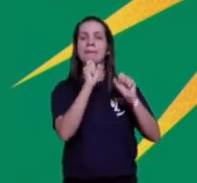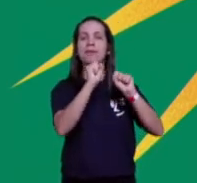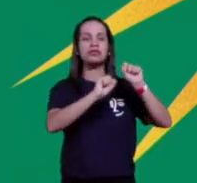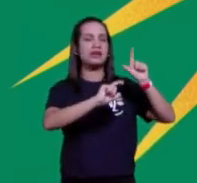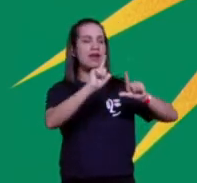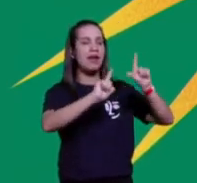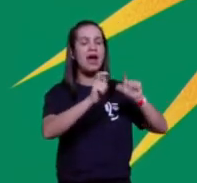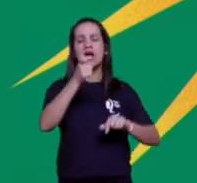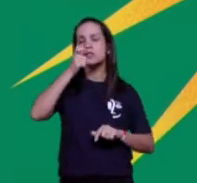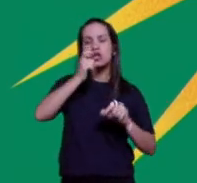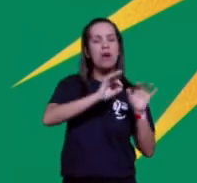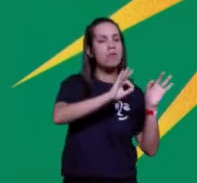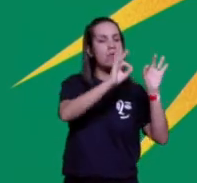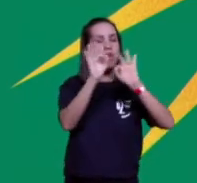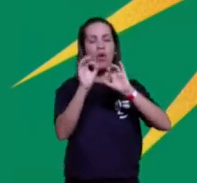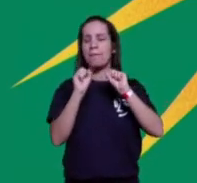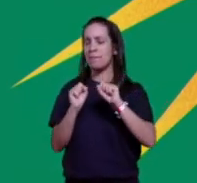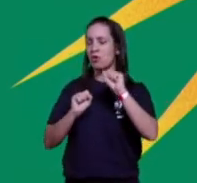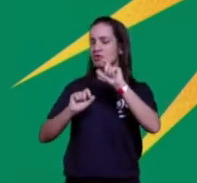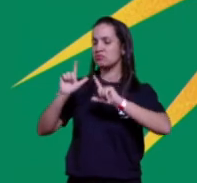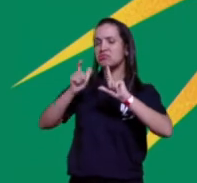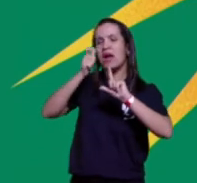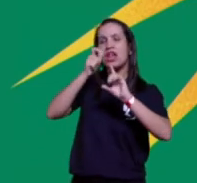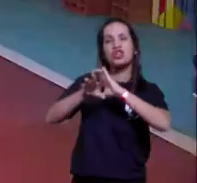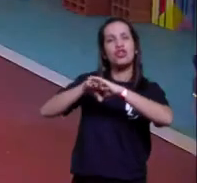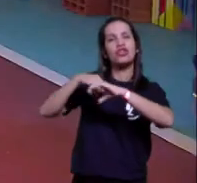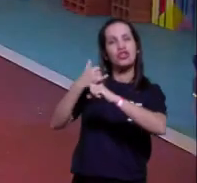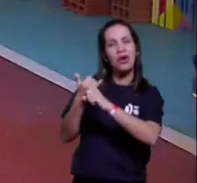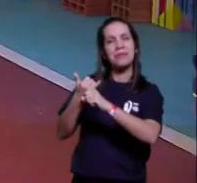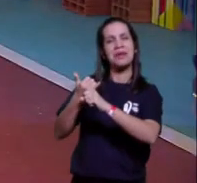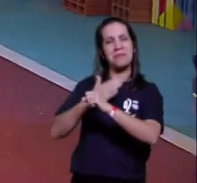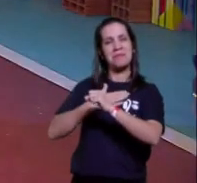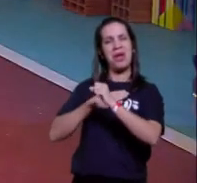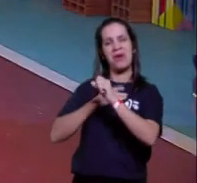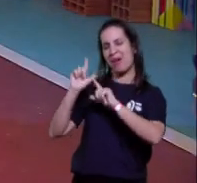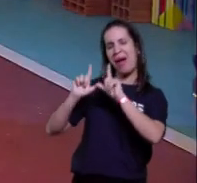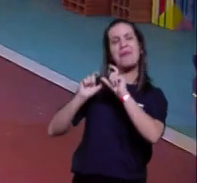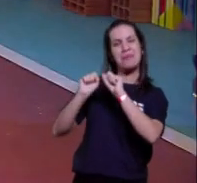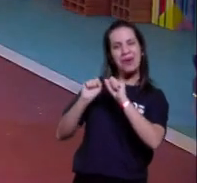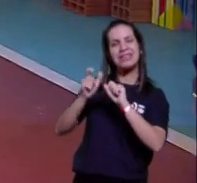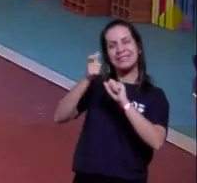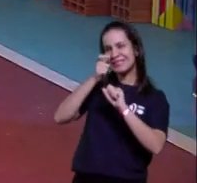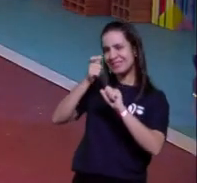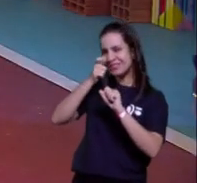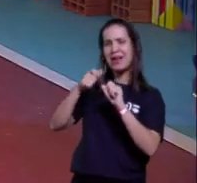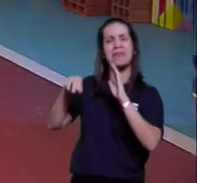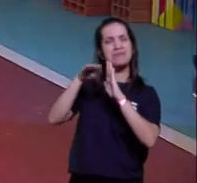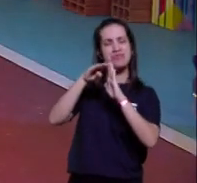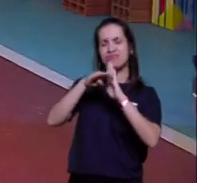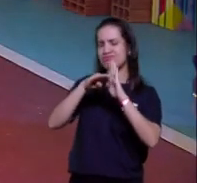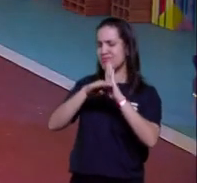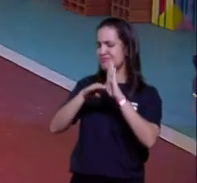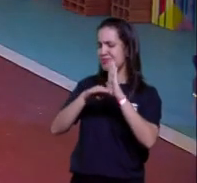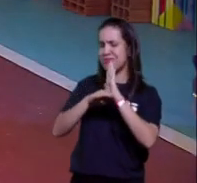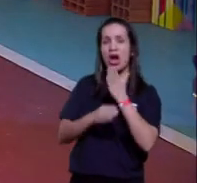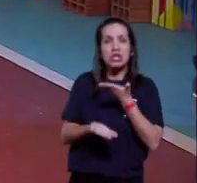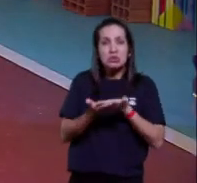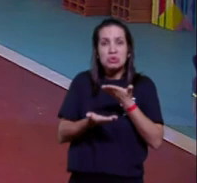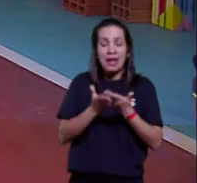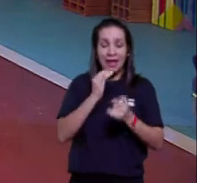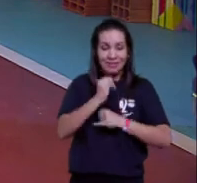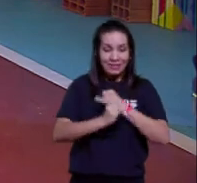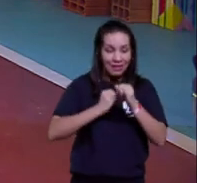Black, podem assistir o Porta dos Fundos, podem entrar e estudar pela internet. Então o importante é que as